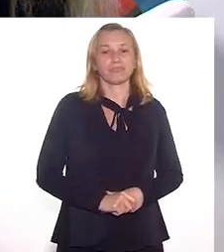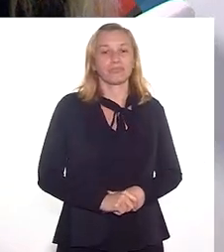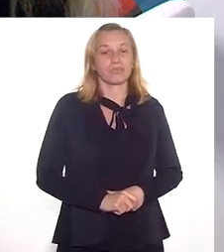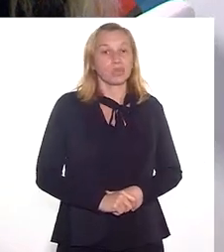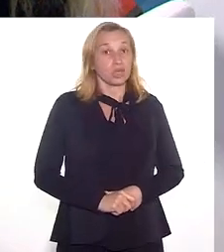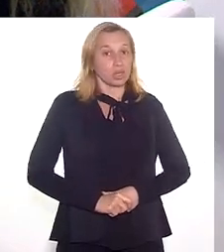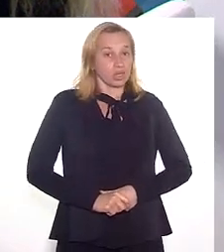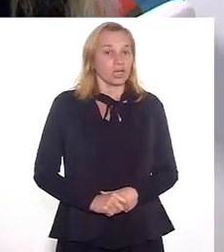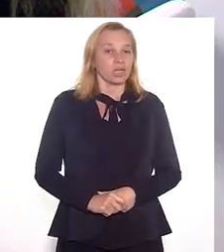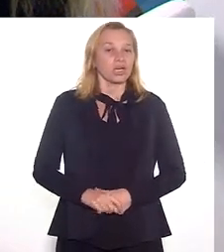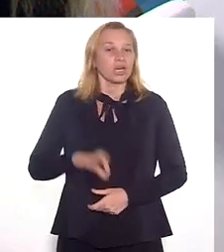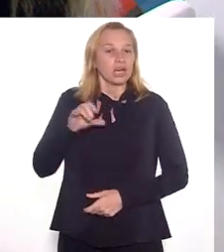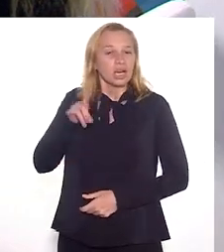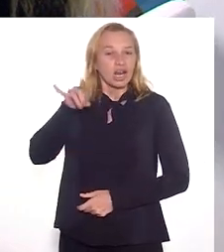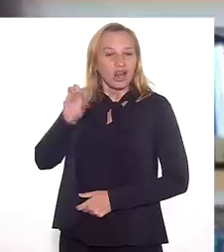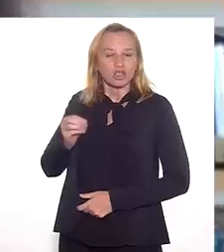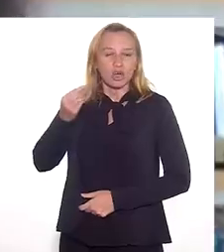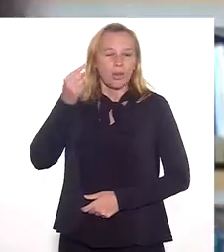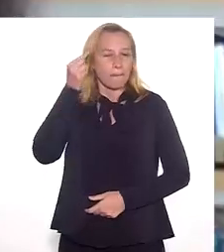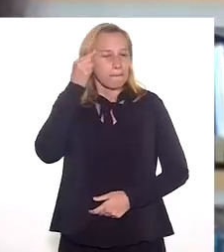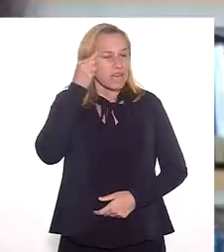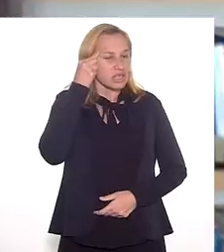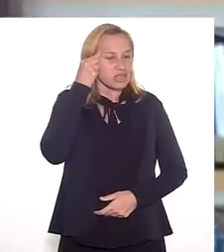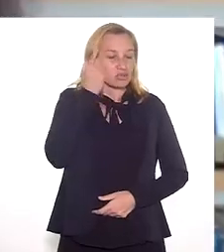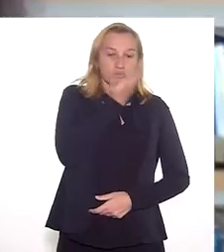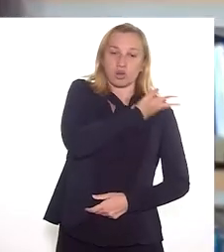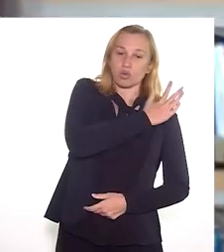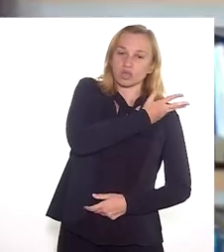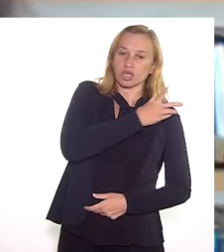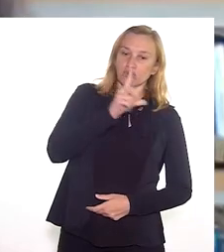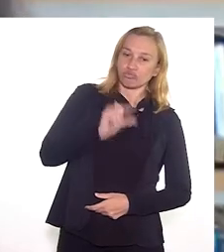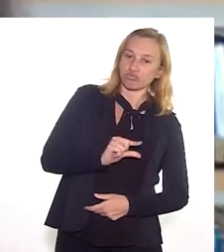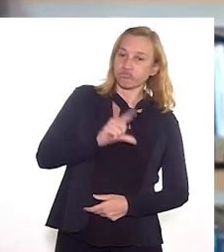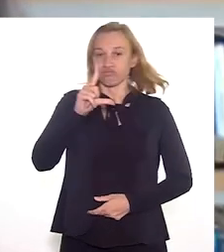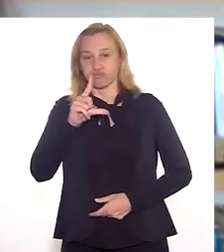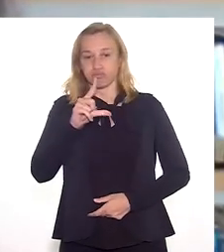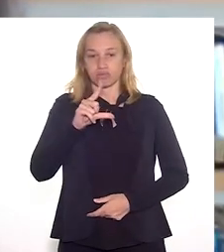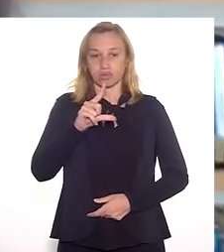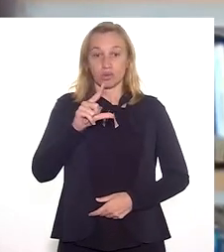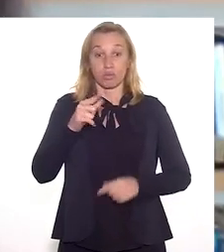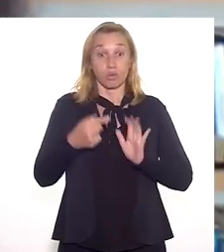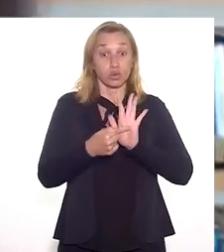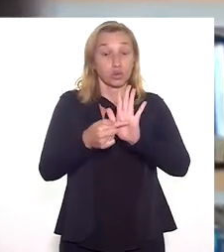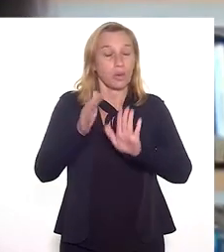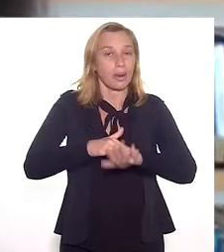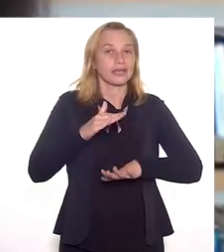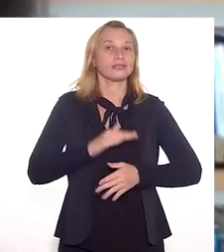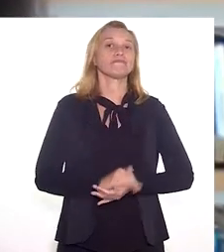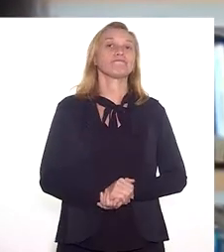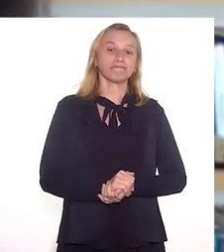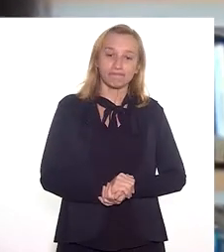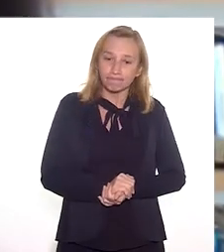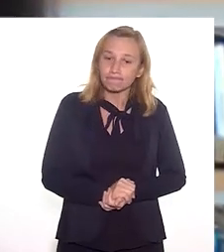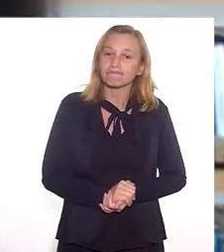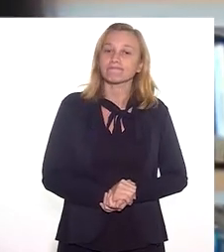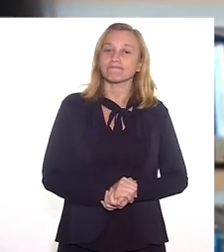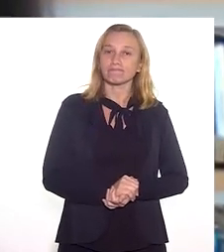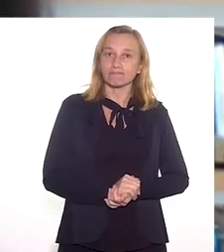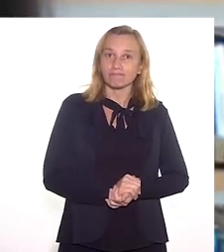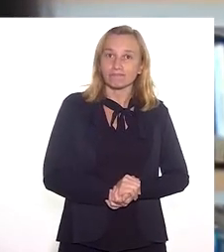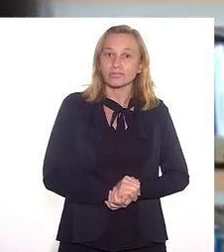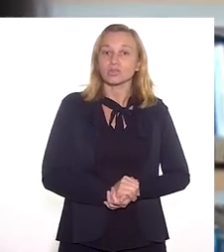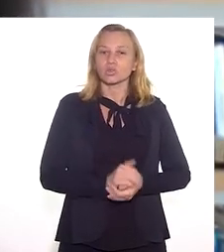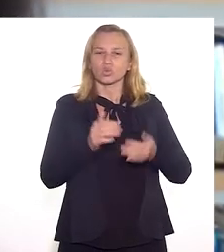Cláudia, eu penso que o preconceito não aumentou nem diminuiu, mas ele ficou mais visível. Uhum. Porque com o